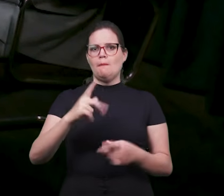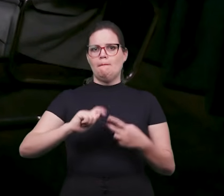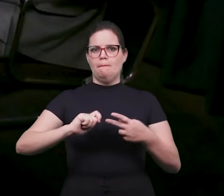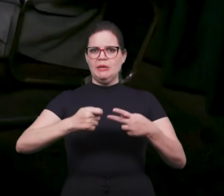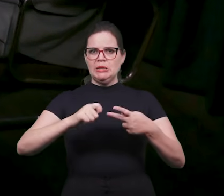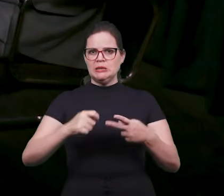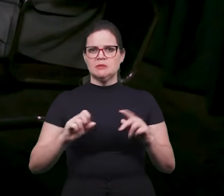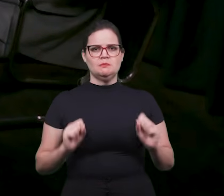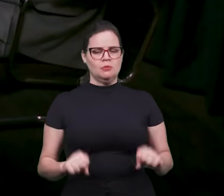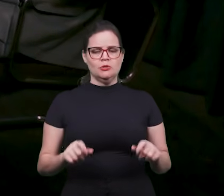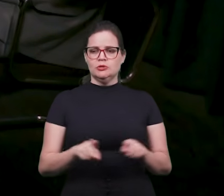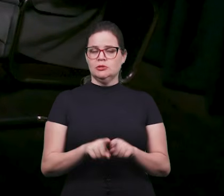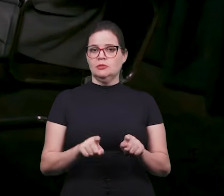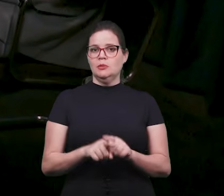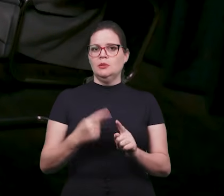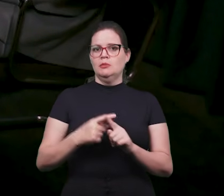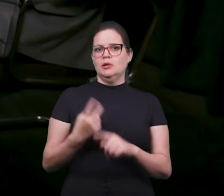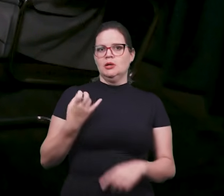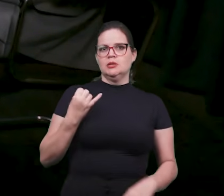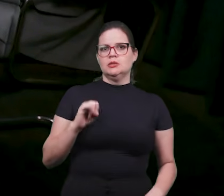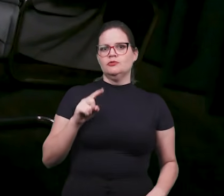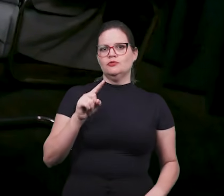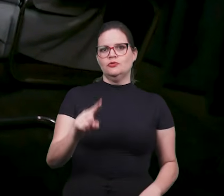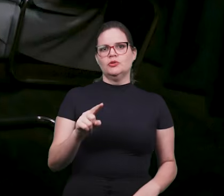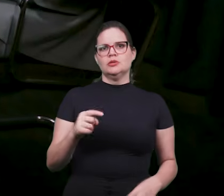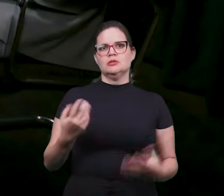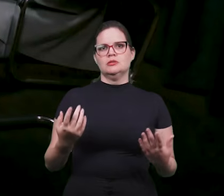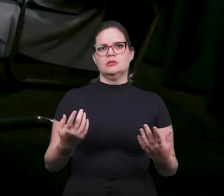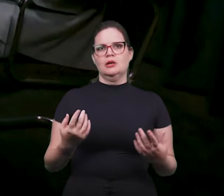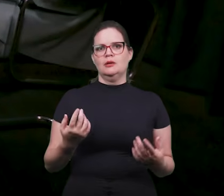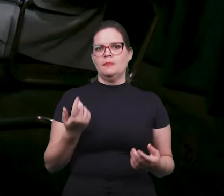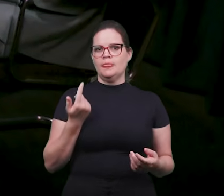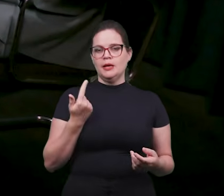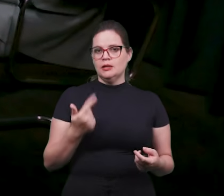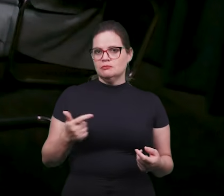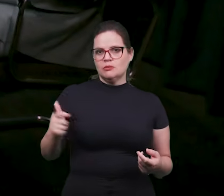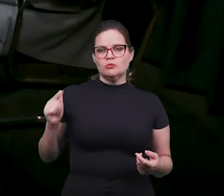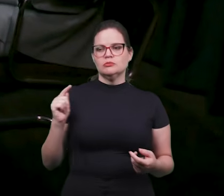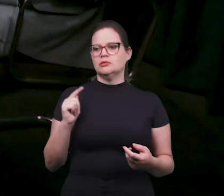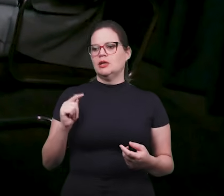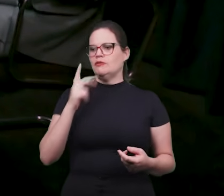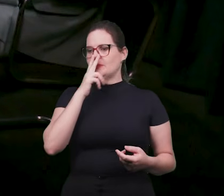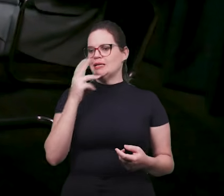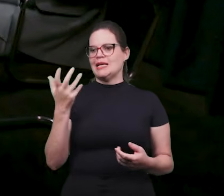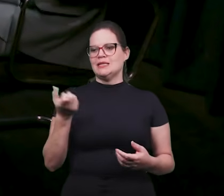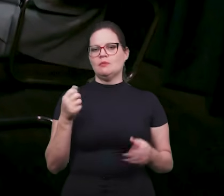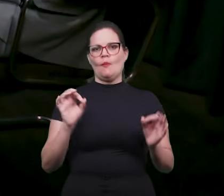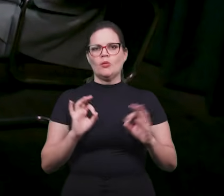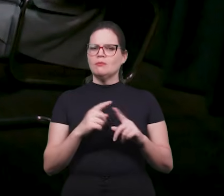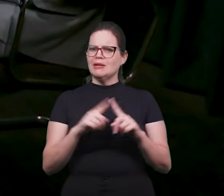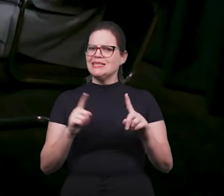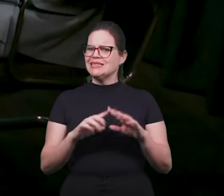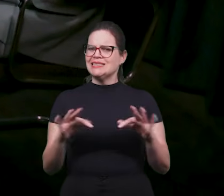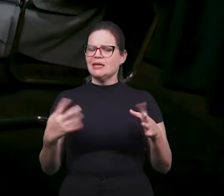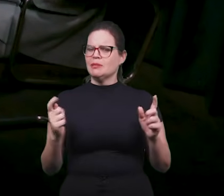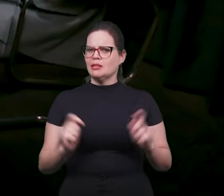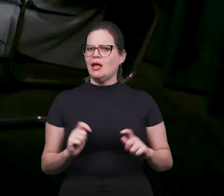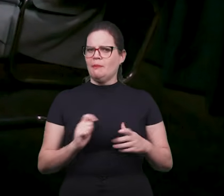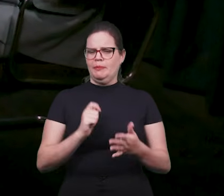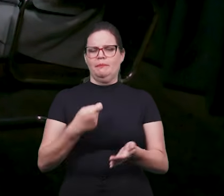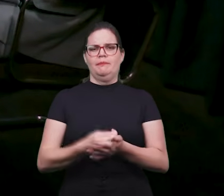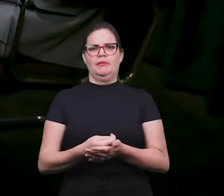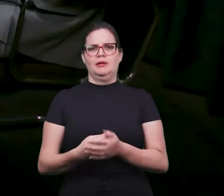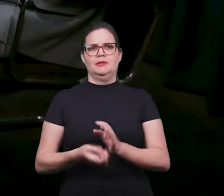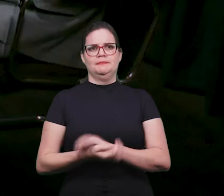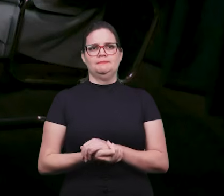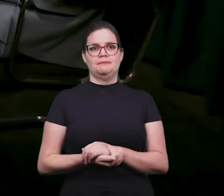sem exercer atividade naquele mês ou não. Então, é algo bem, podemos dizer, intuitivo. É bem intuitivo. Bem simples, né? Bem simples.